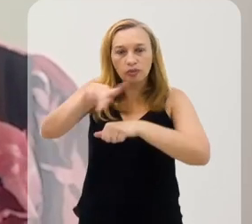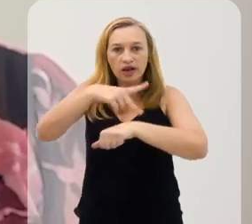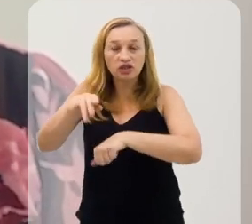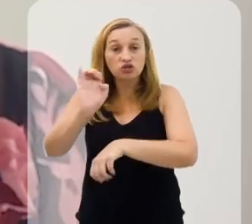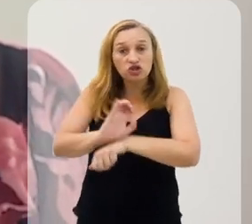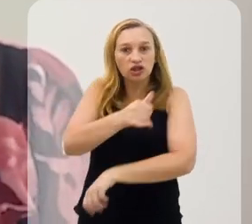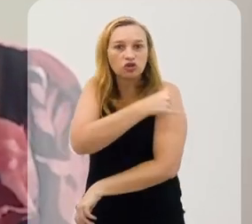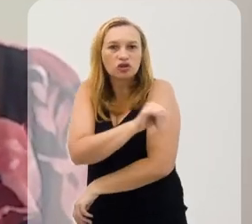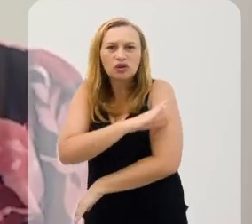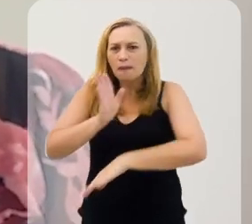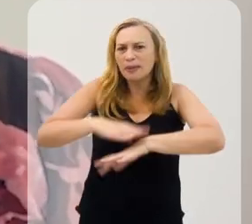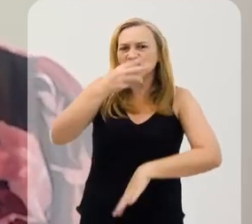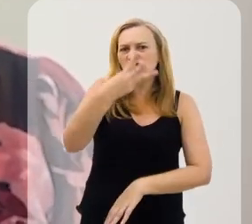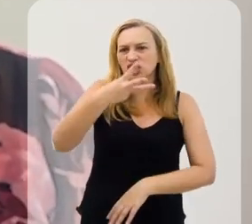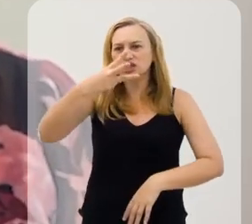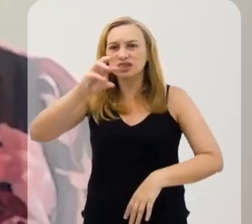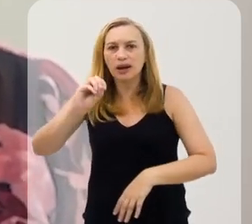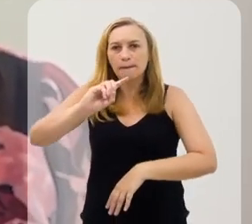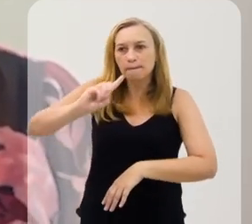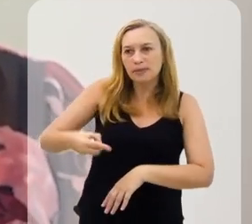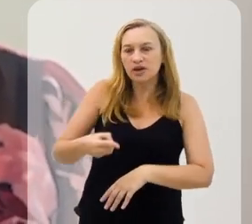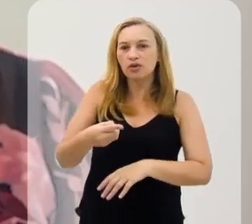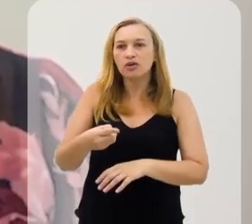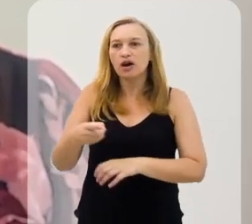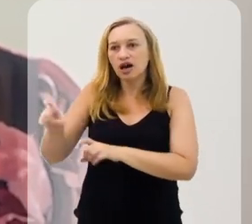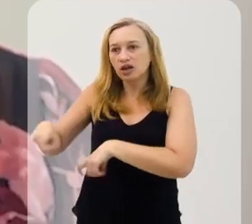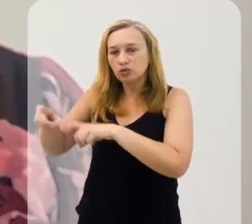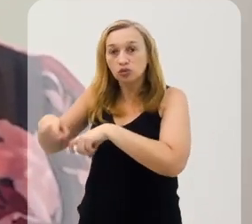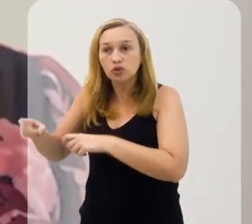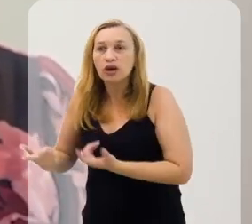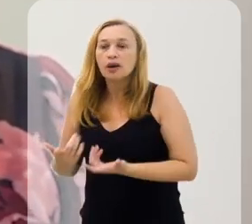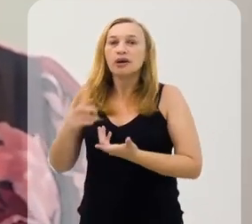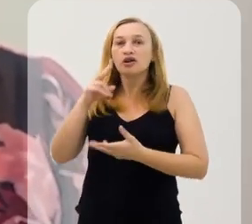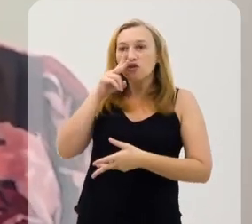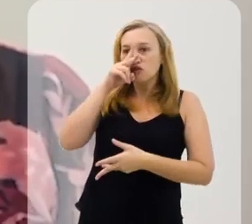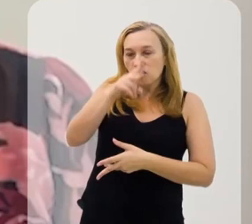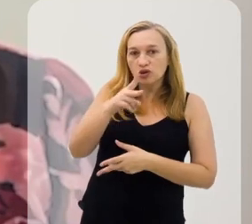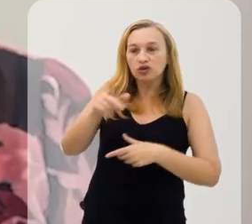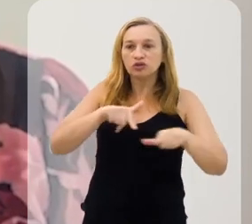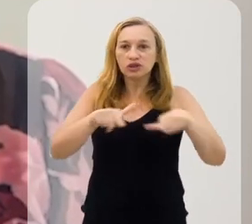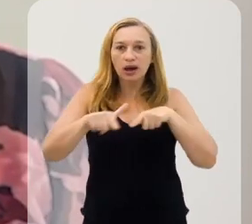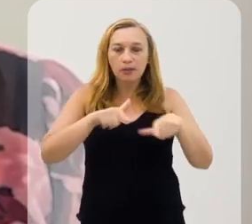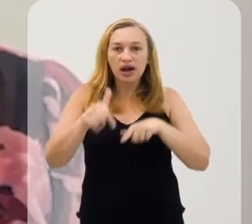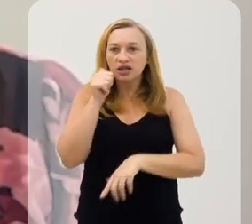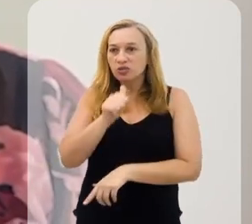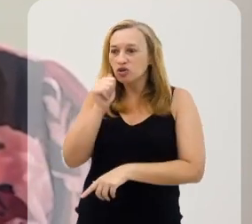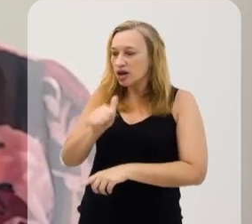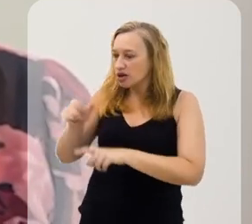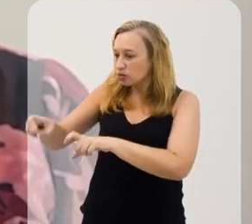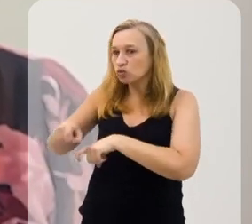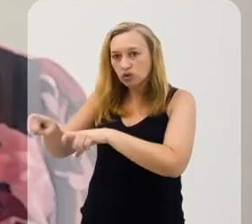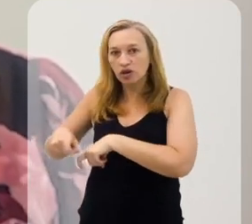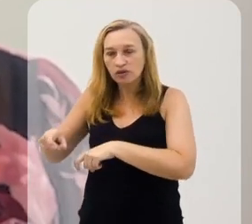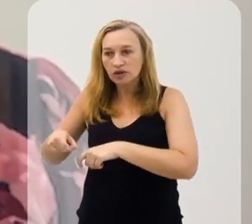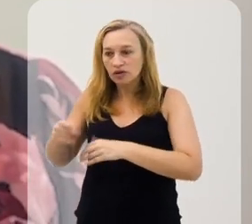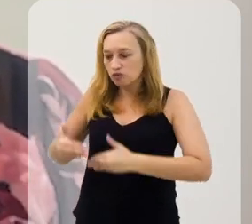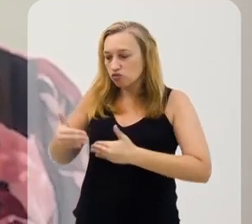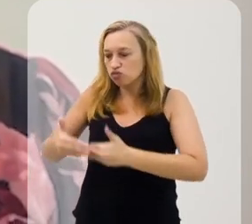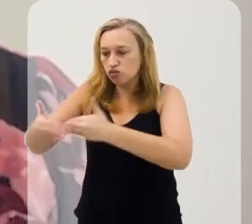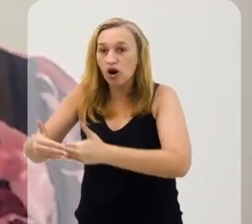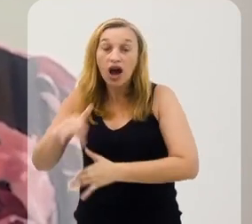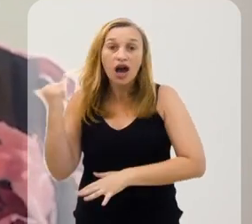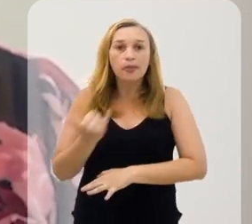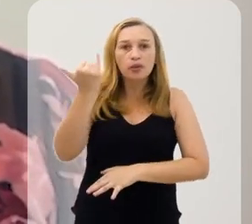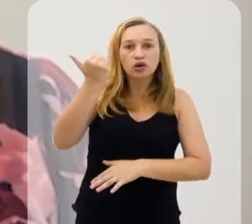país. No estado do Rio, são mais de 30 mil agricultoras. Para entendermos como a força do trabalho feminino no campo vem